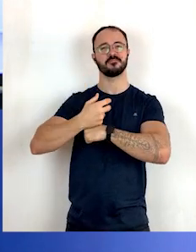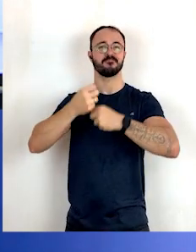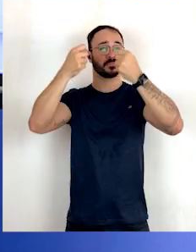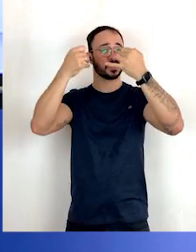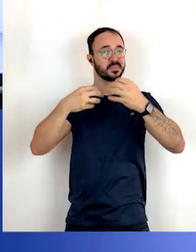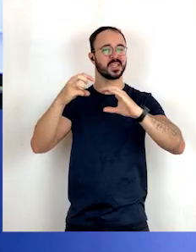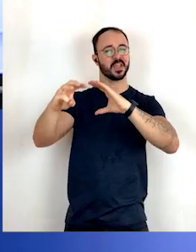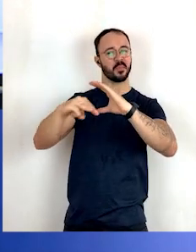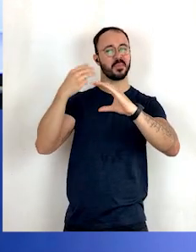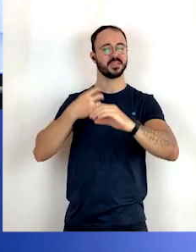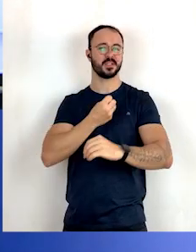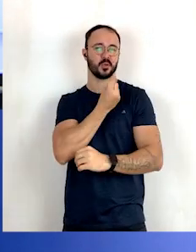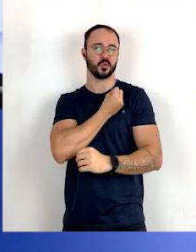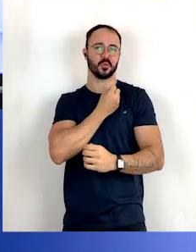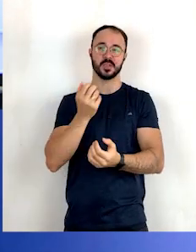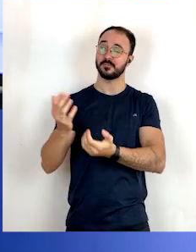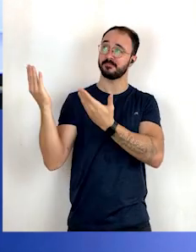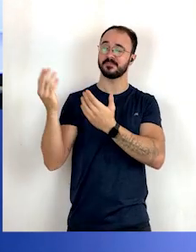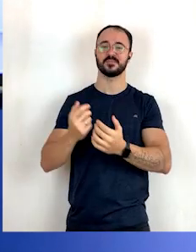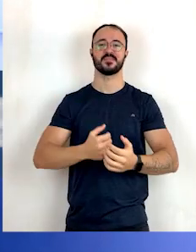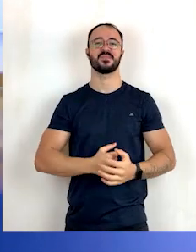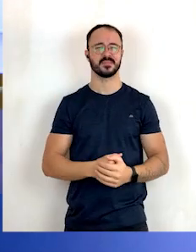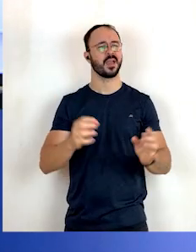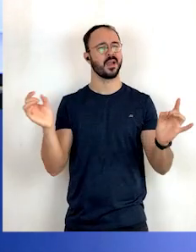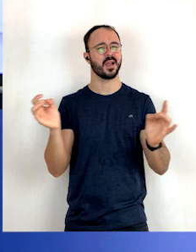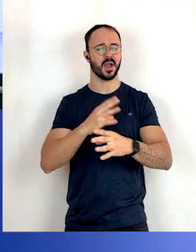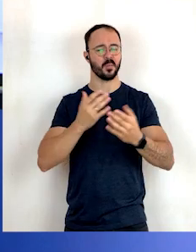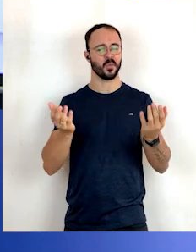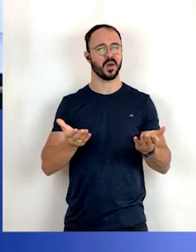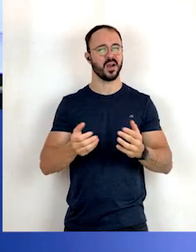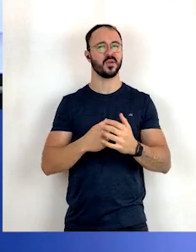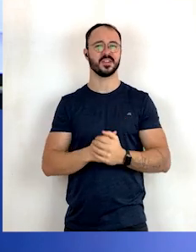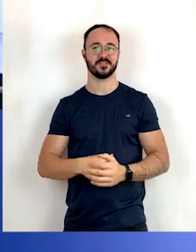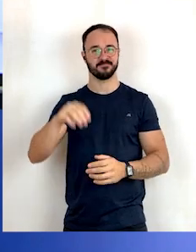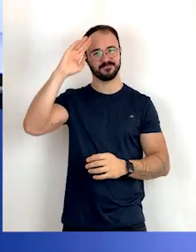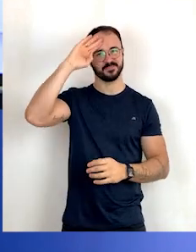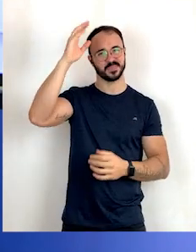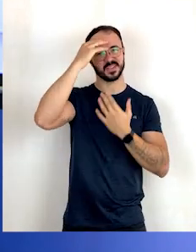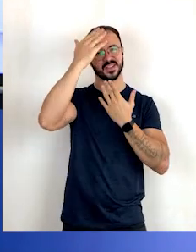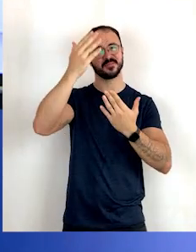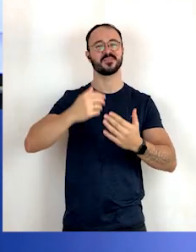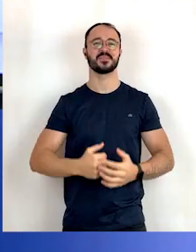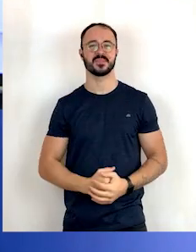está na sua tela. Eu vou ficando por aqui, pessoal. Obrigada pela atenção e até a próxima.